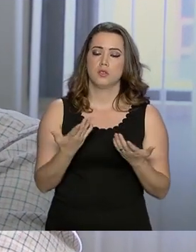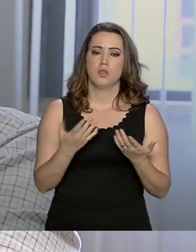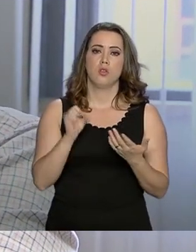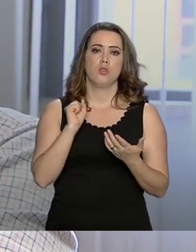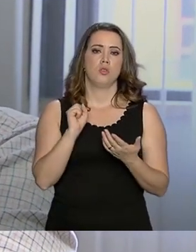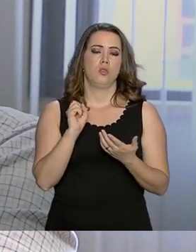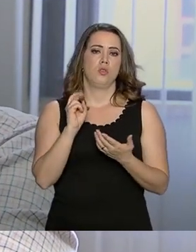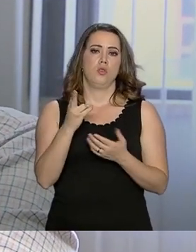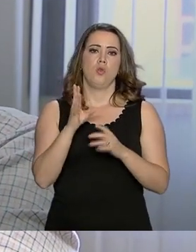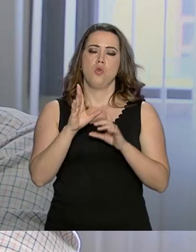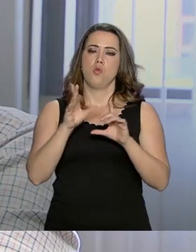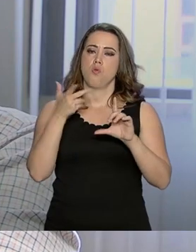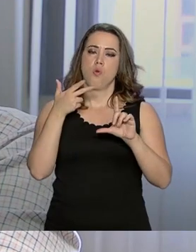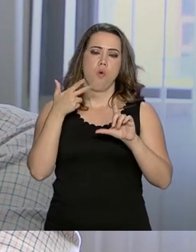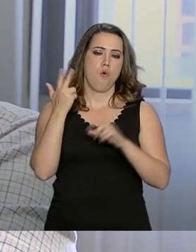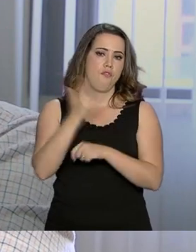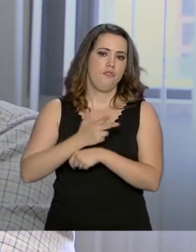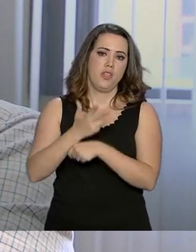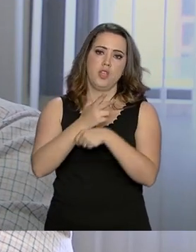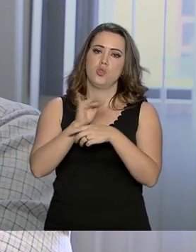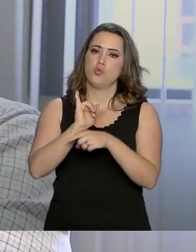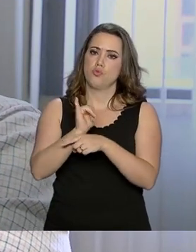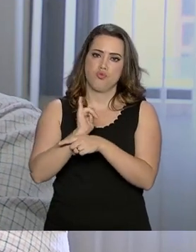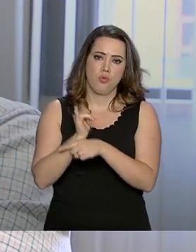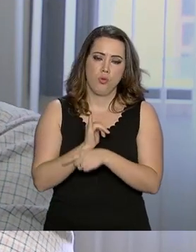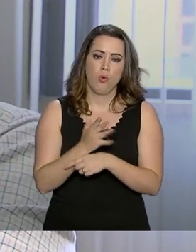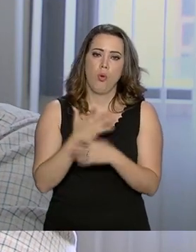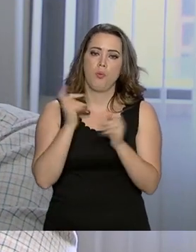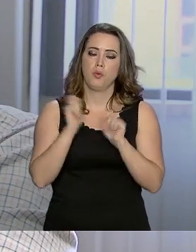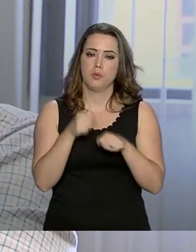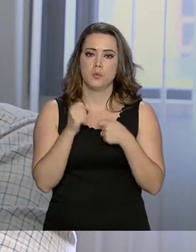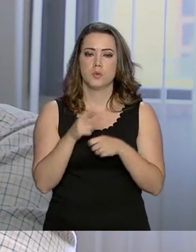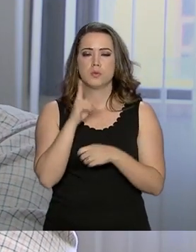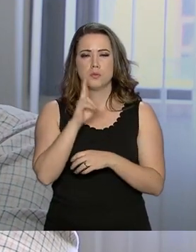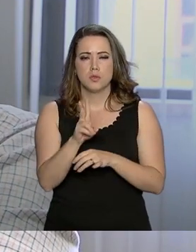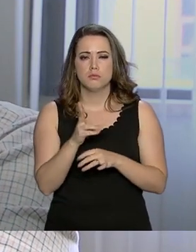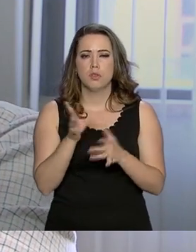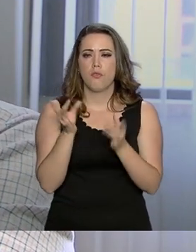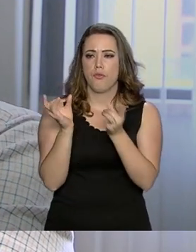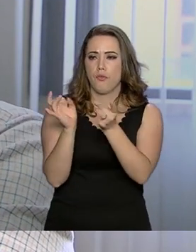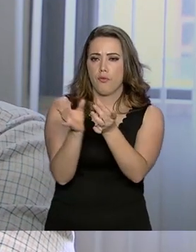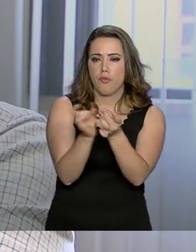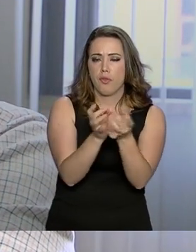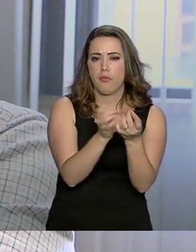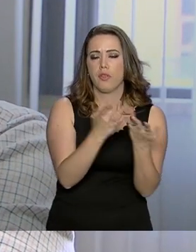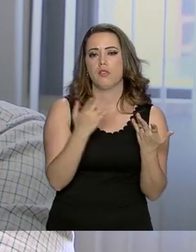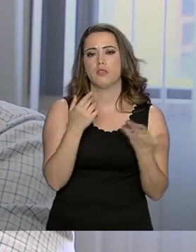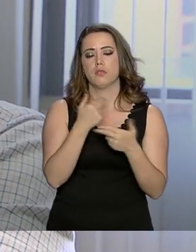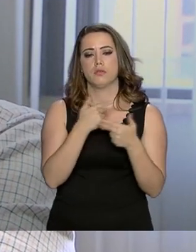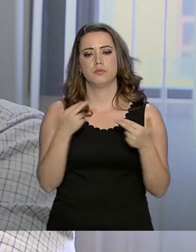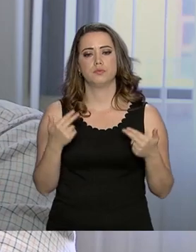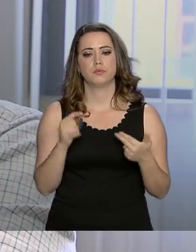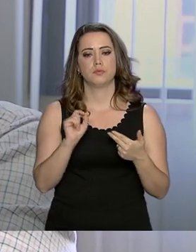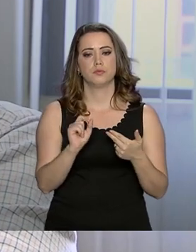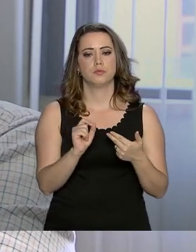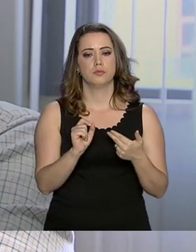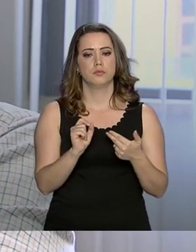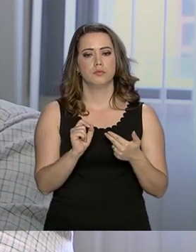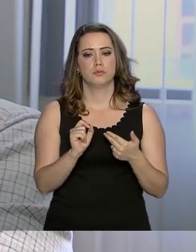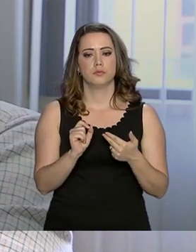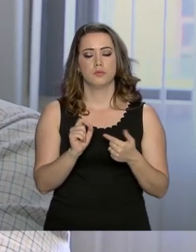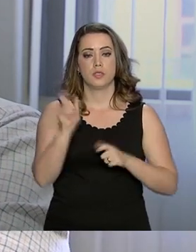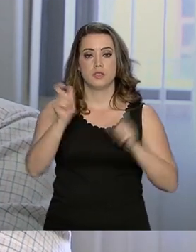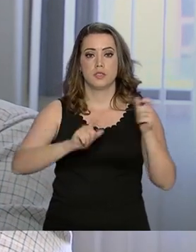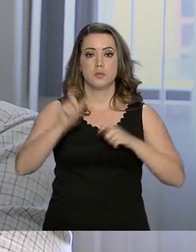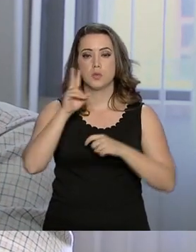na internet que possibilita a exploração de de suas